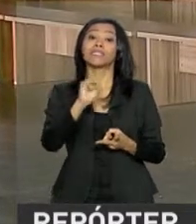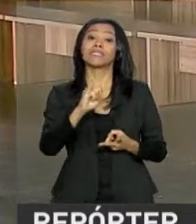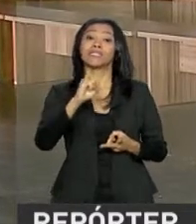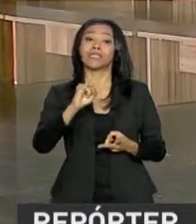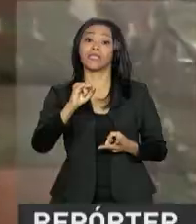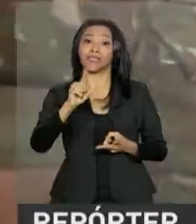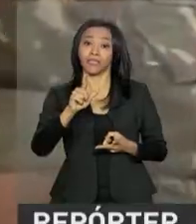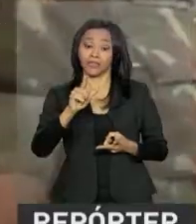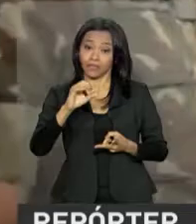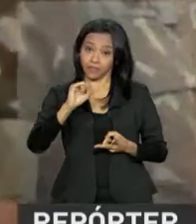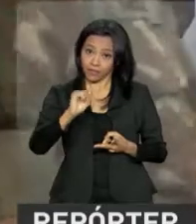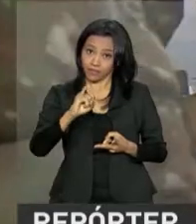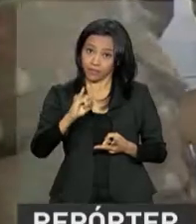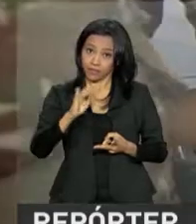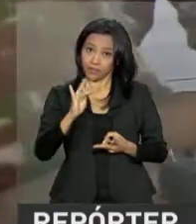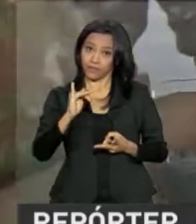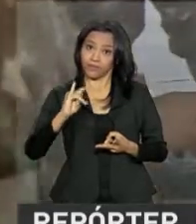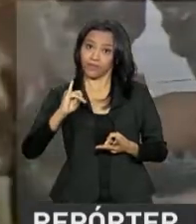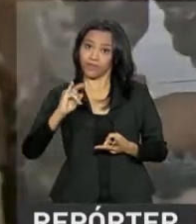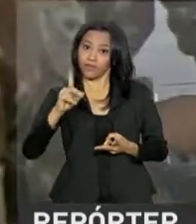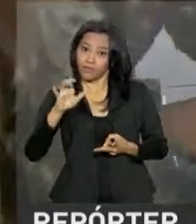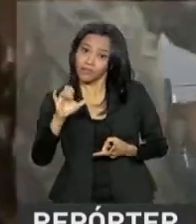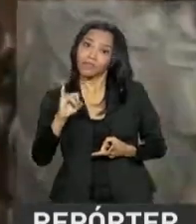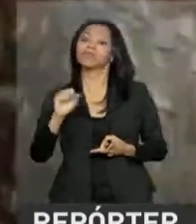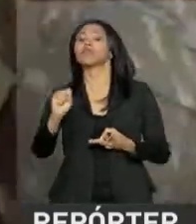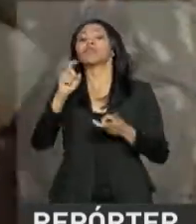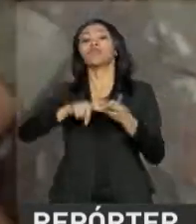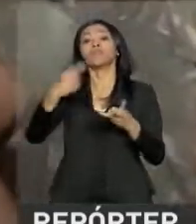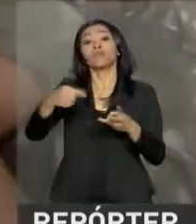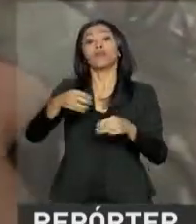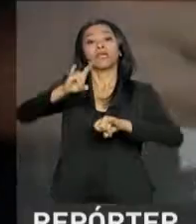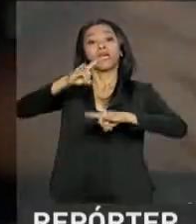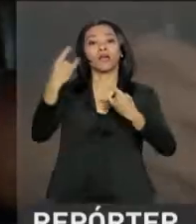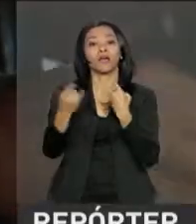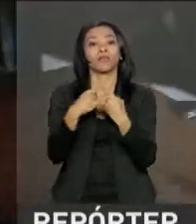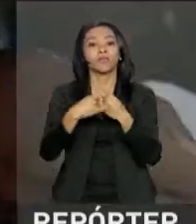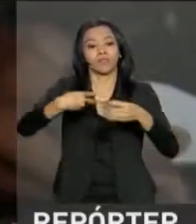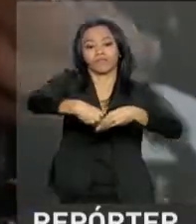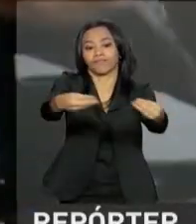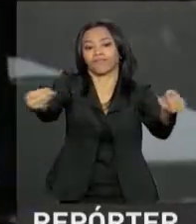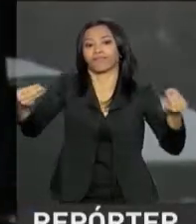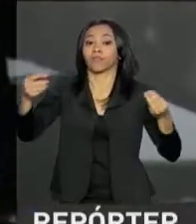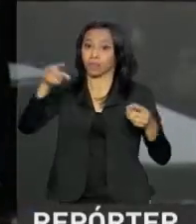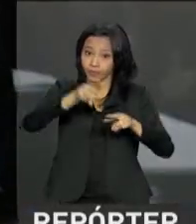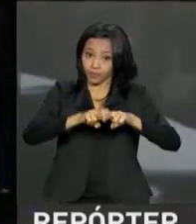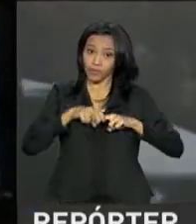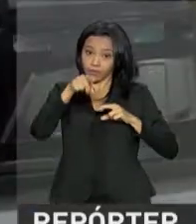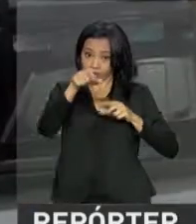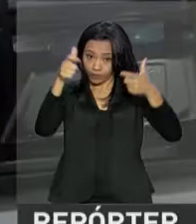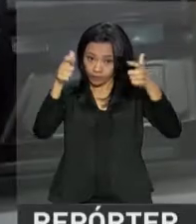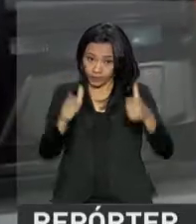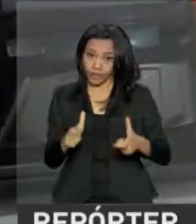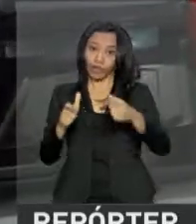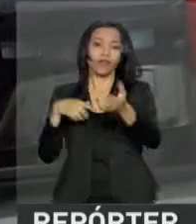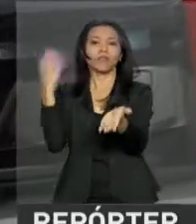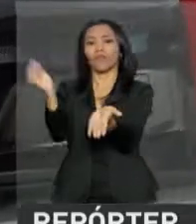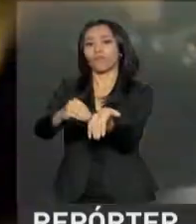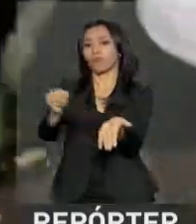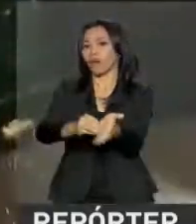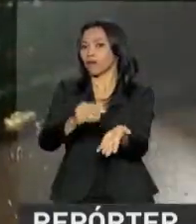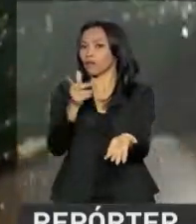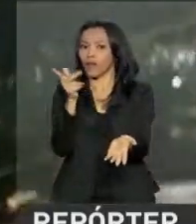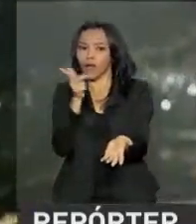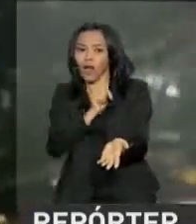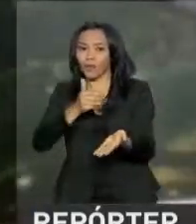camisinhas e alimentação também é fundamental neste recomeço por isso no posto de acolhimento não falta água